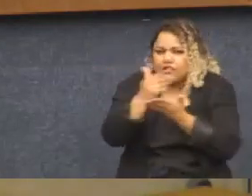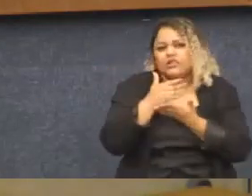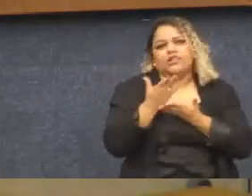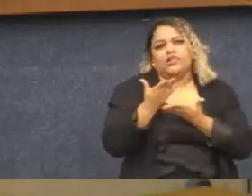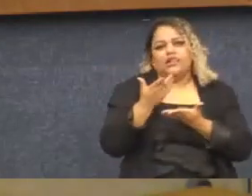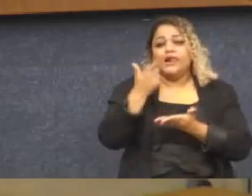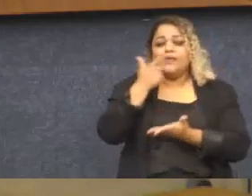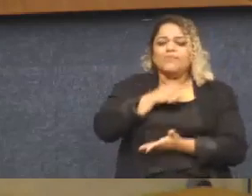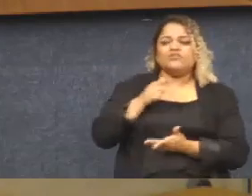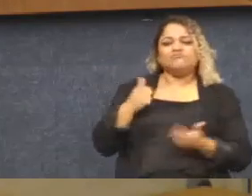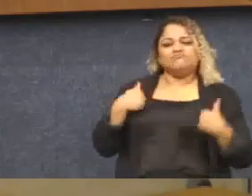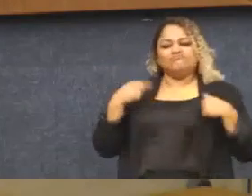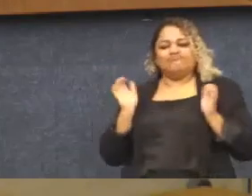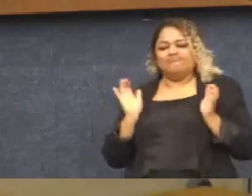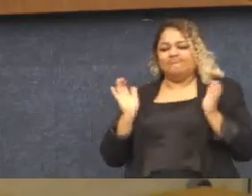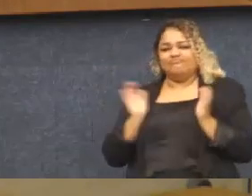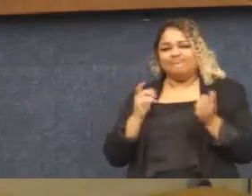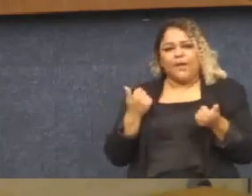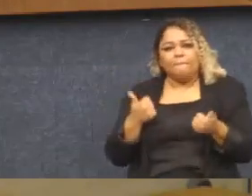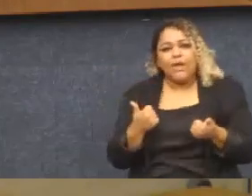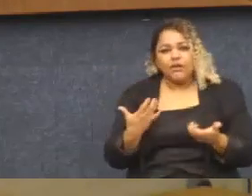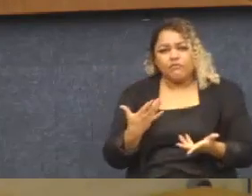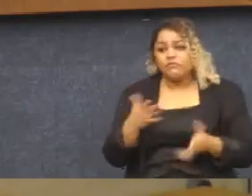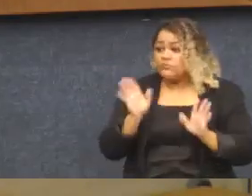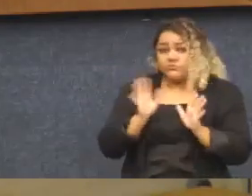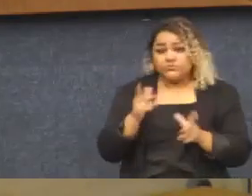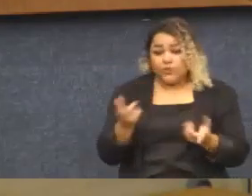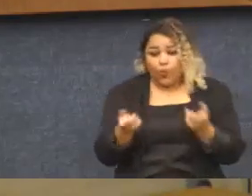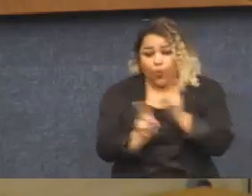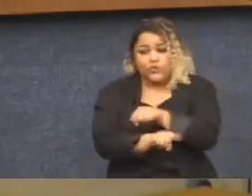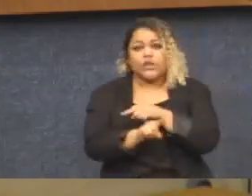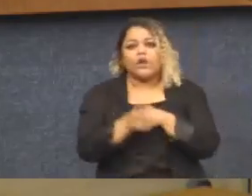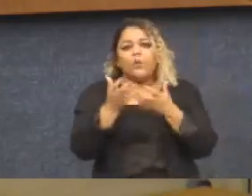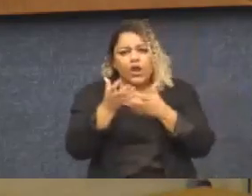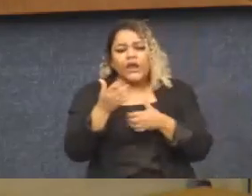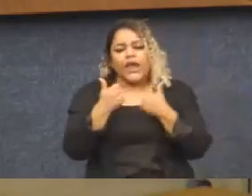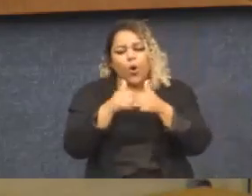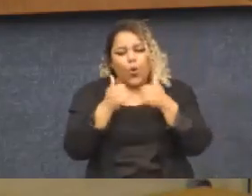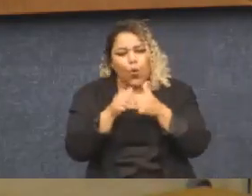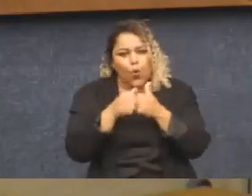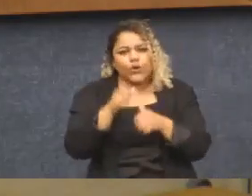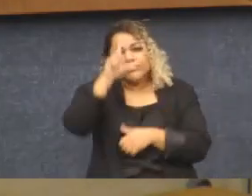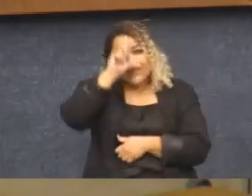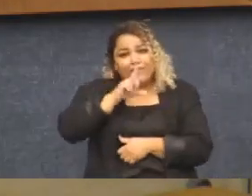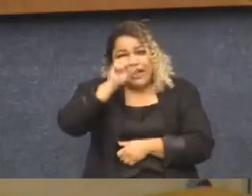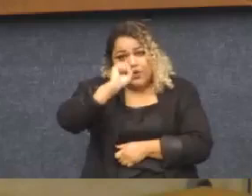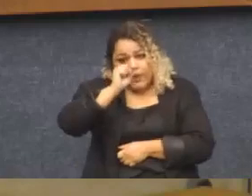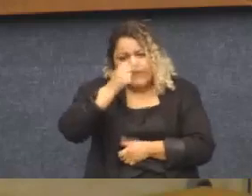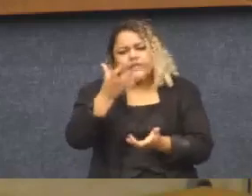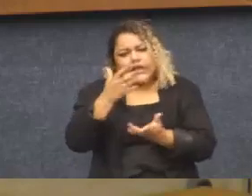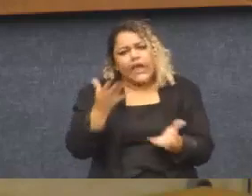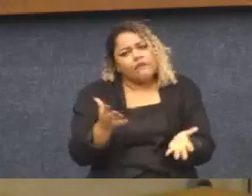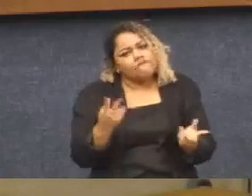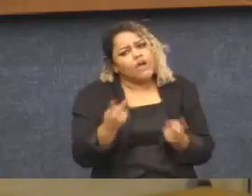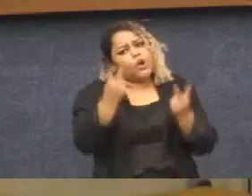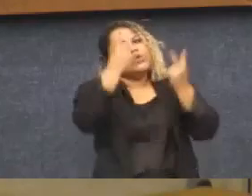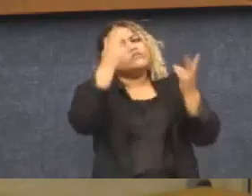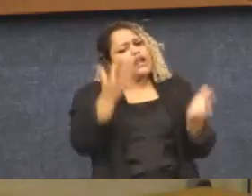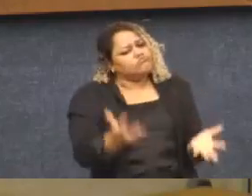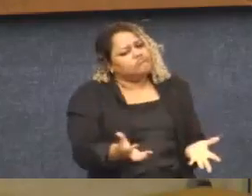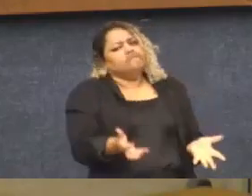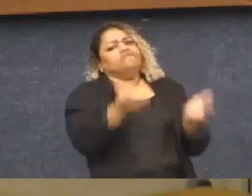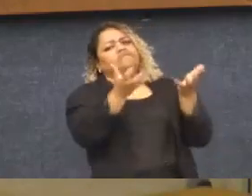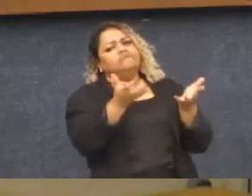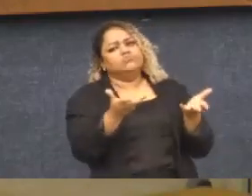dinheiro público. Nós queremos, ao contrário, nós queremos que o sistema suplementar seja valorizado, que as pessoas que estão ali são